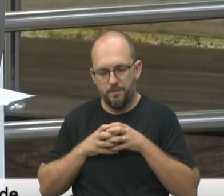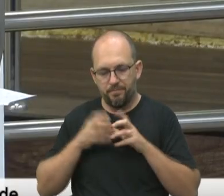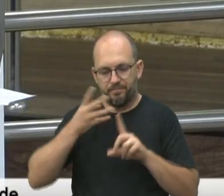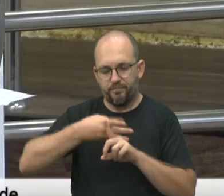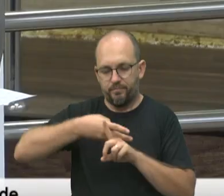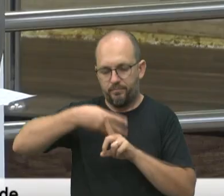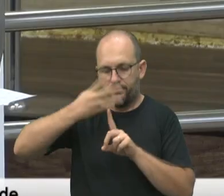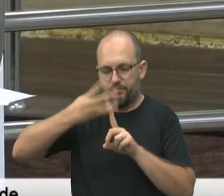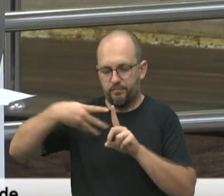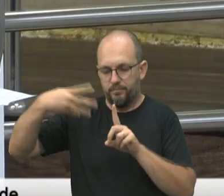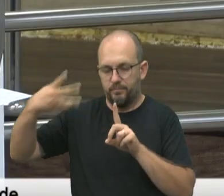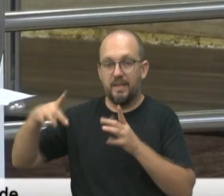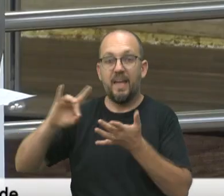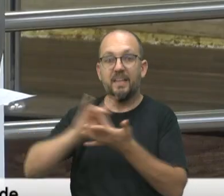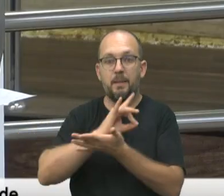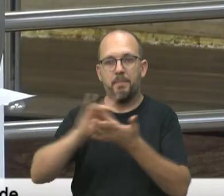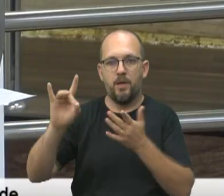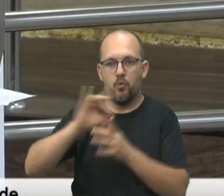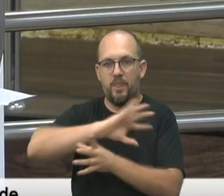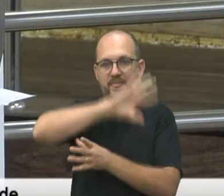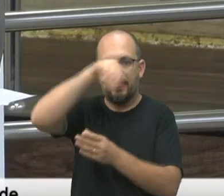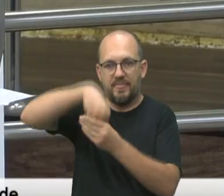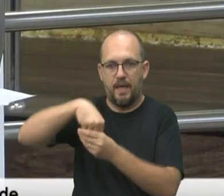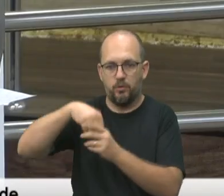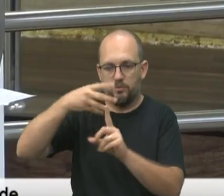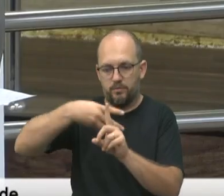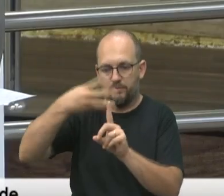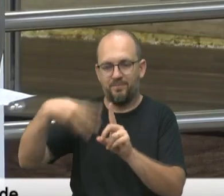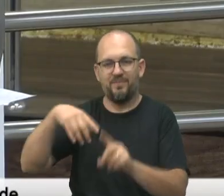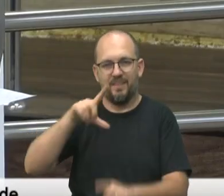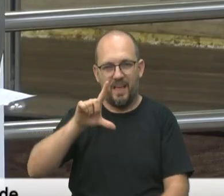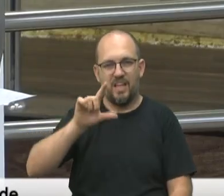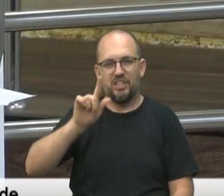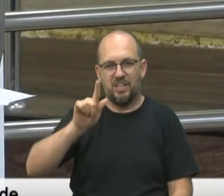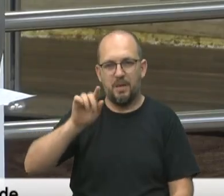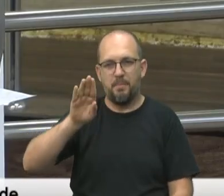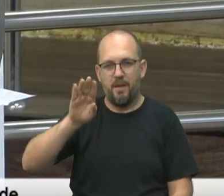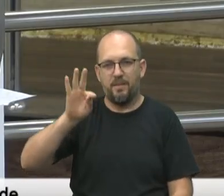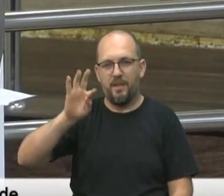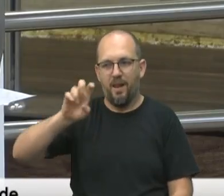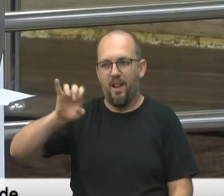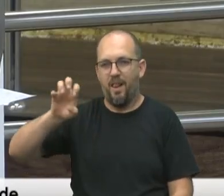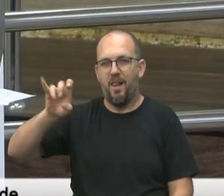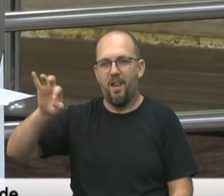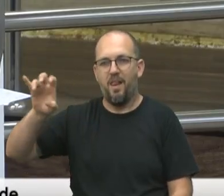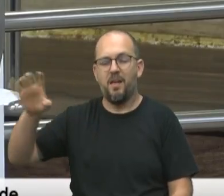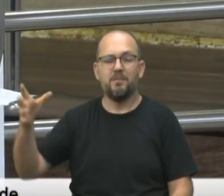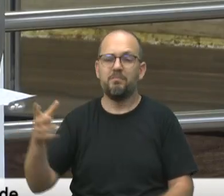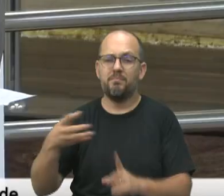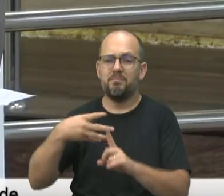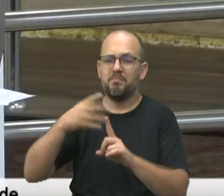diversa. A gente tenta fazer as letras lá, mas é um exercício